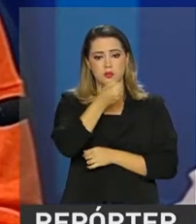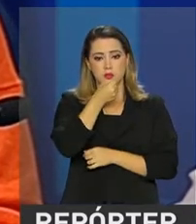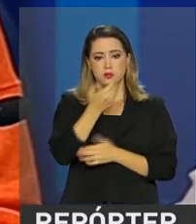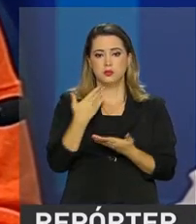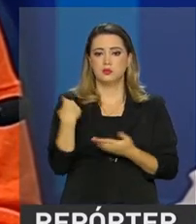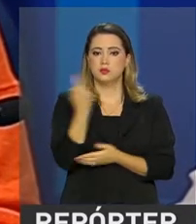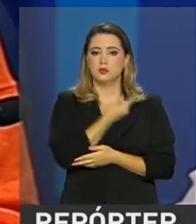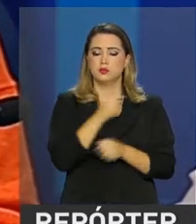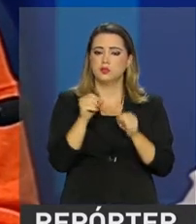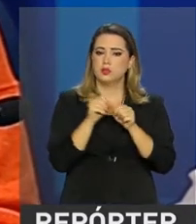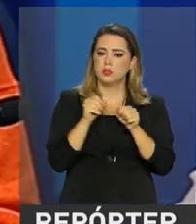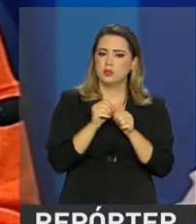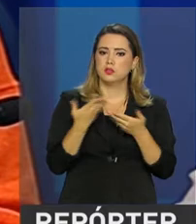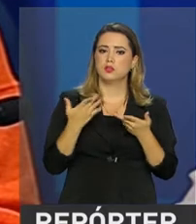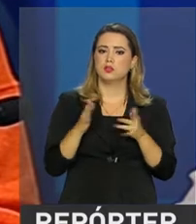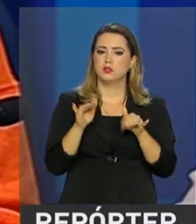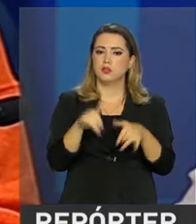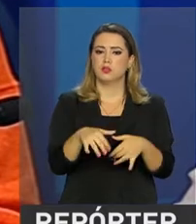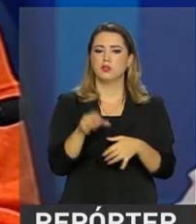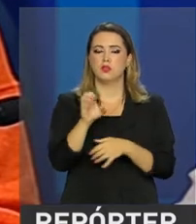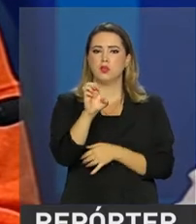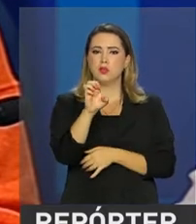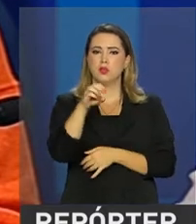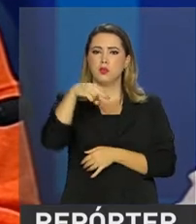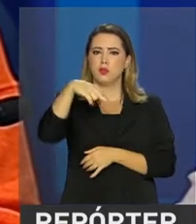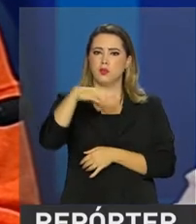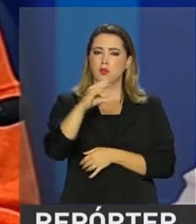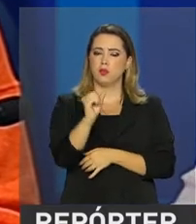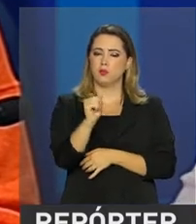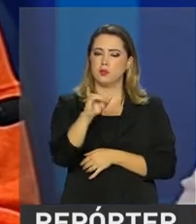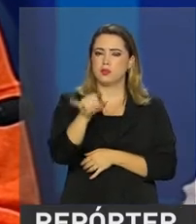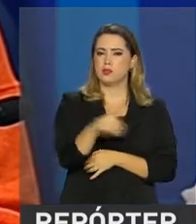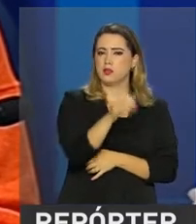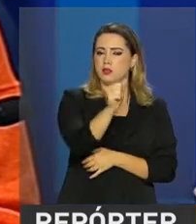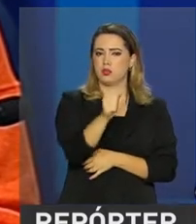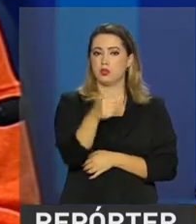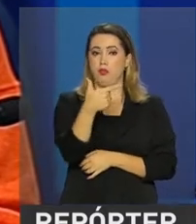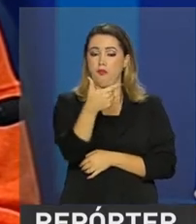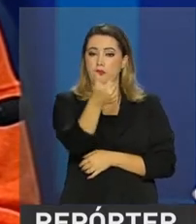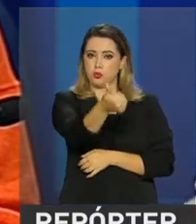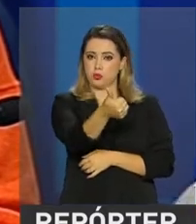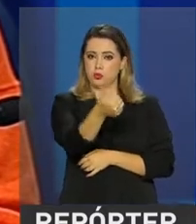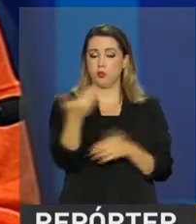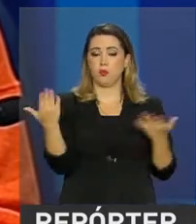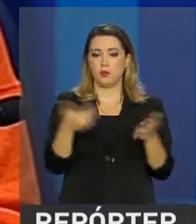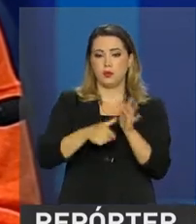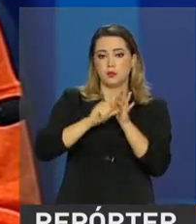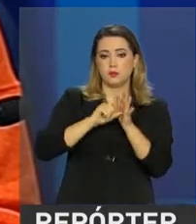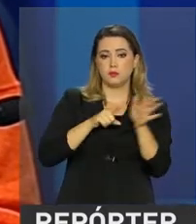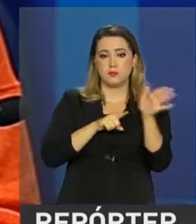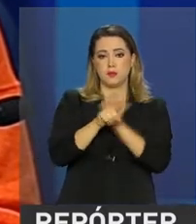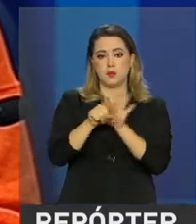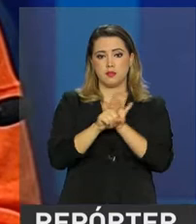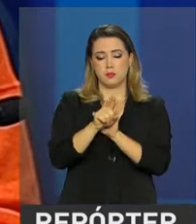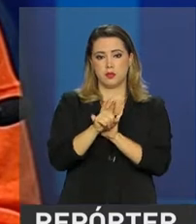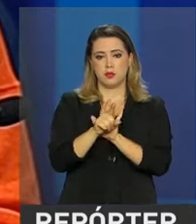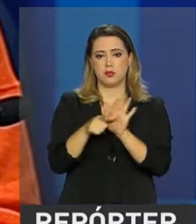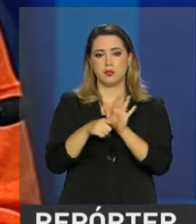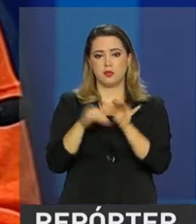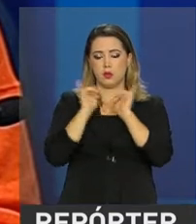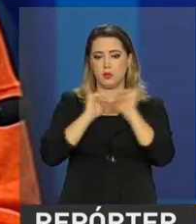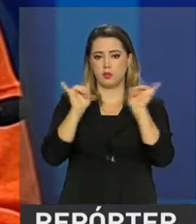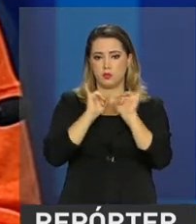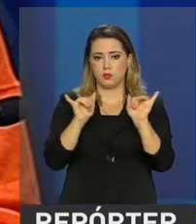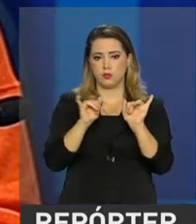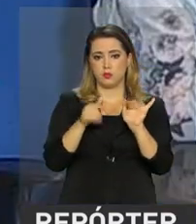então, nós faremos, para o INSEJA, na terça-feira, dia 21. E agora, o senhor ministro, antes das perguntas ou depois? Tem um anúncio a